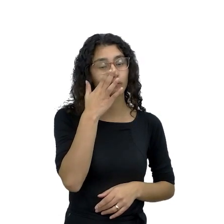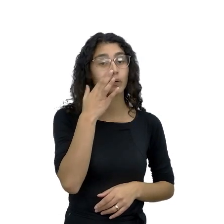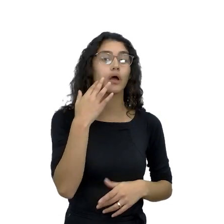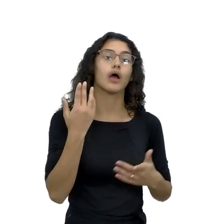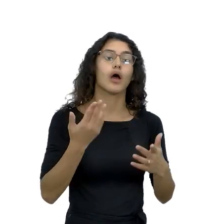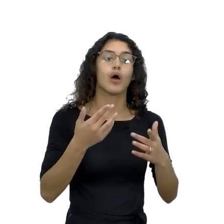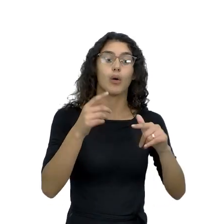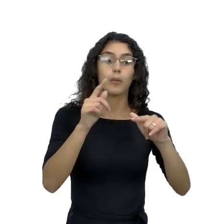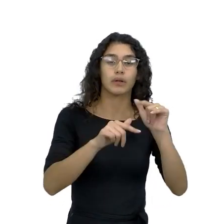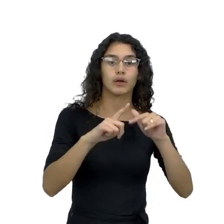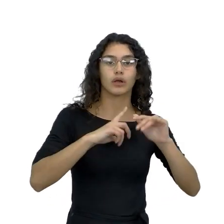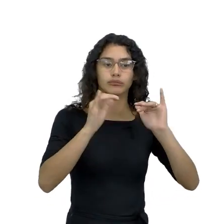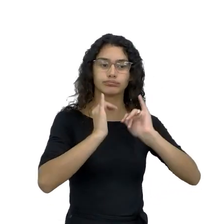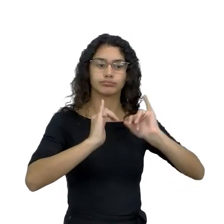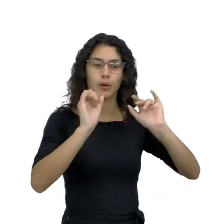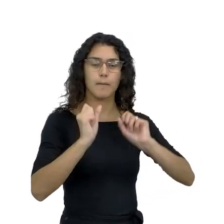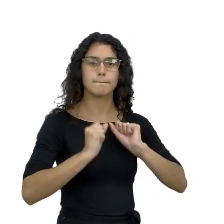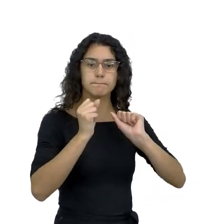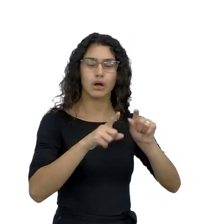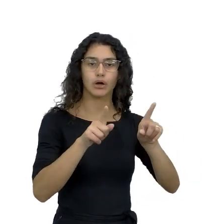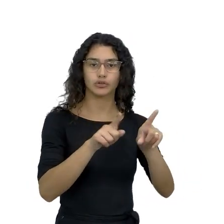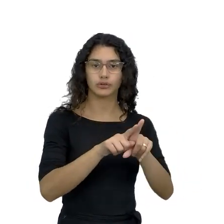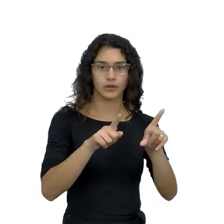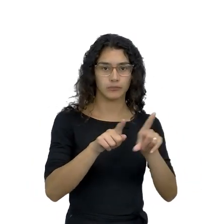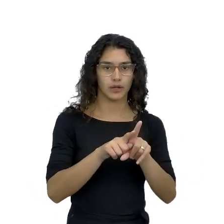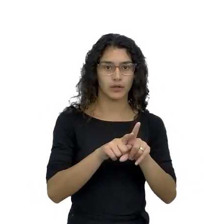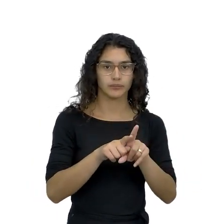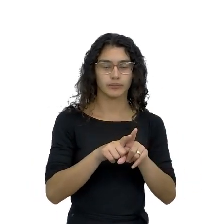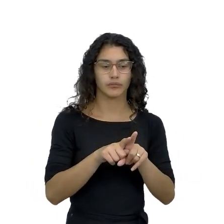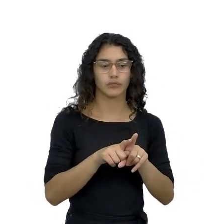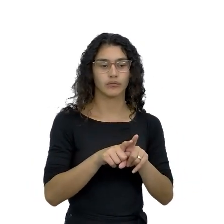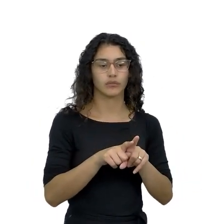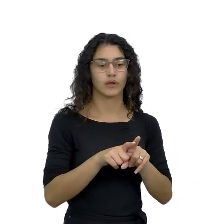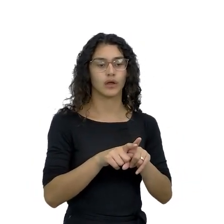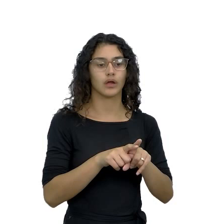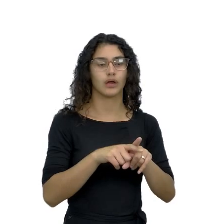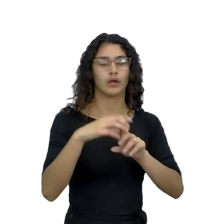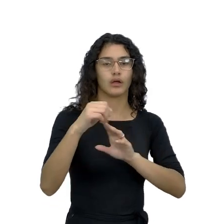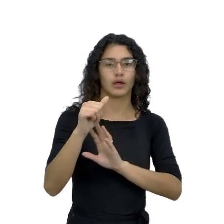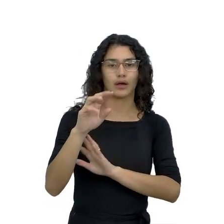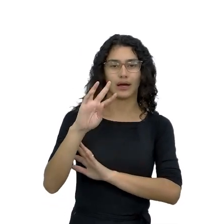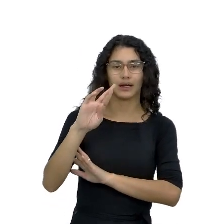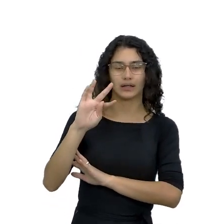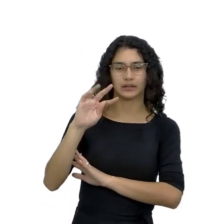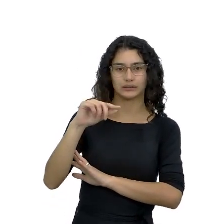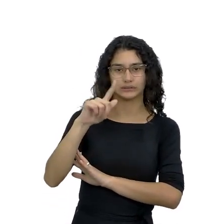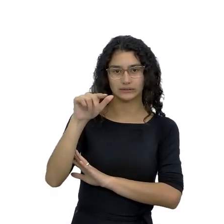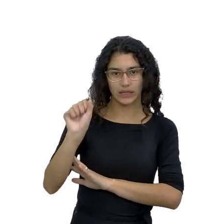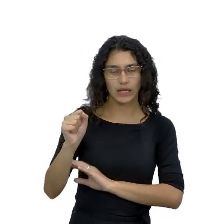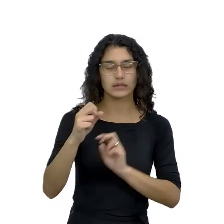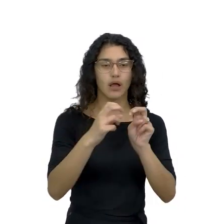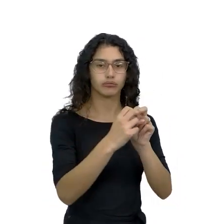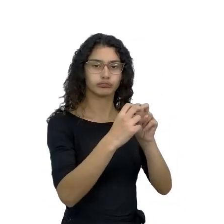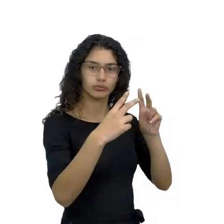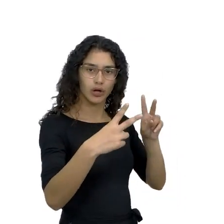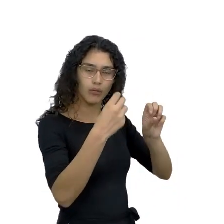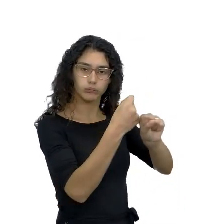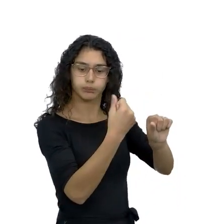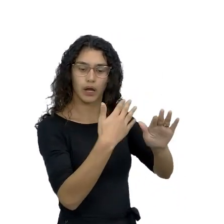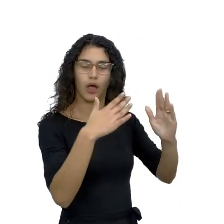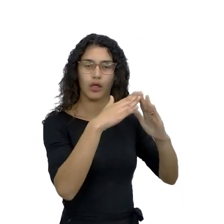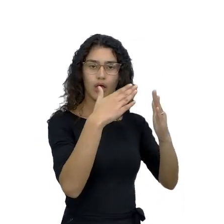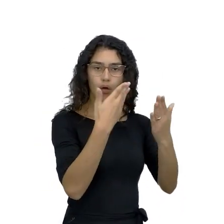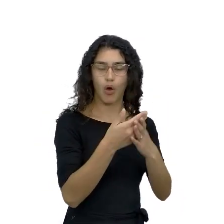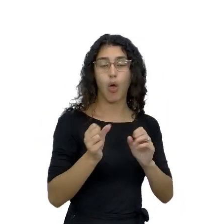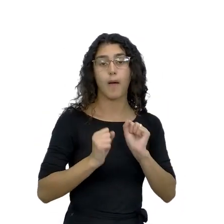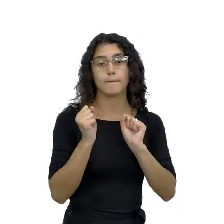de divulgação, ele pode ser tanto um cartaz, um mural virtual na escola,